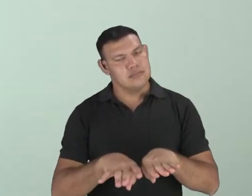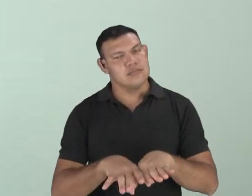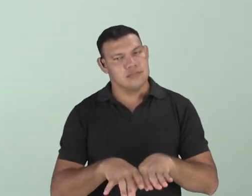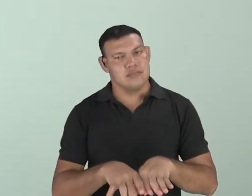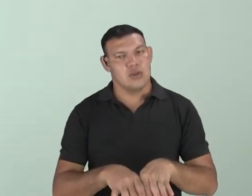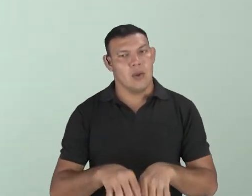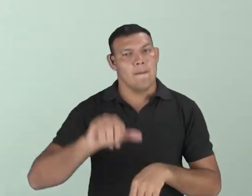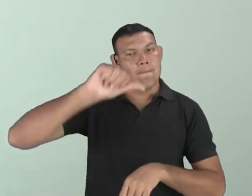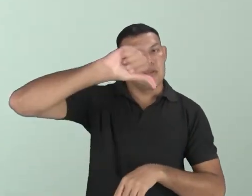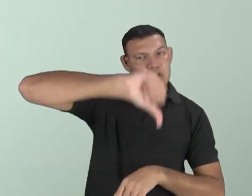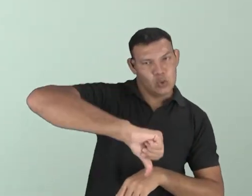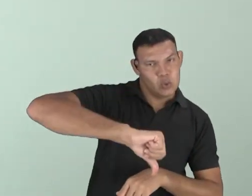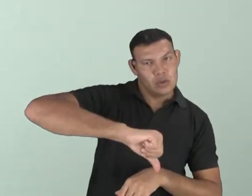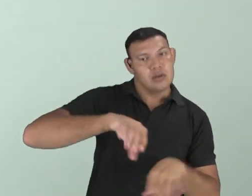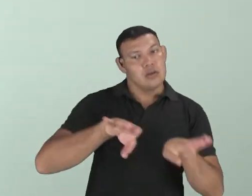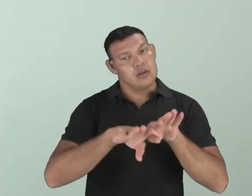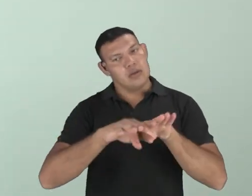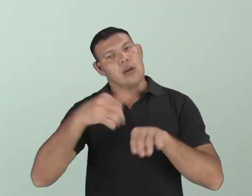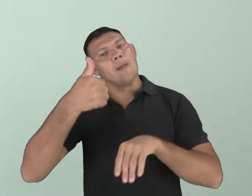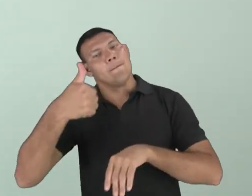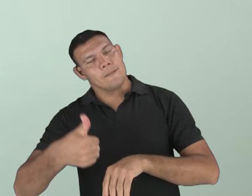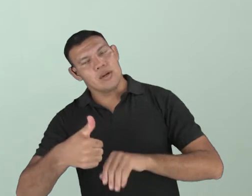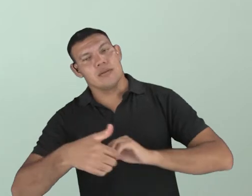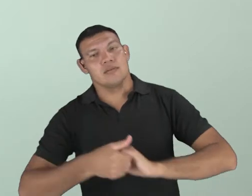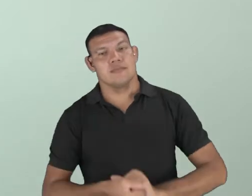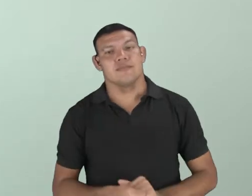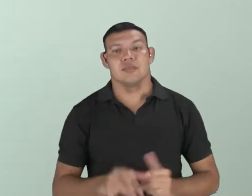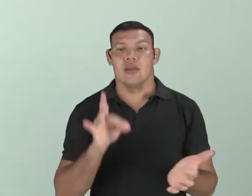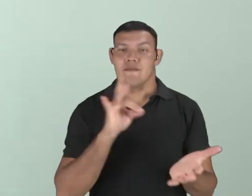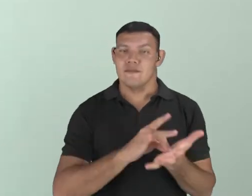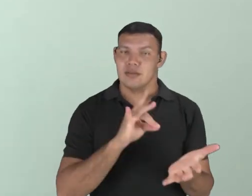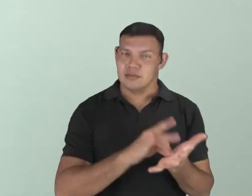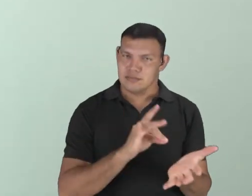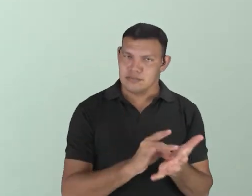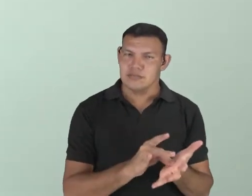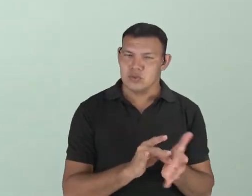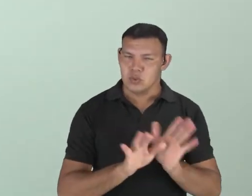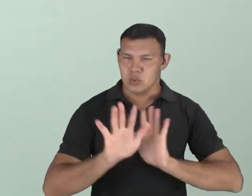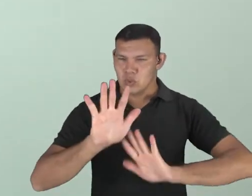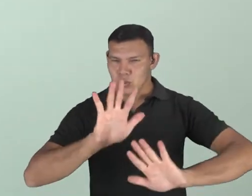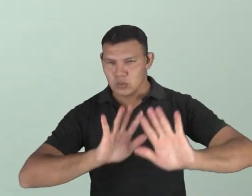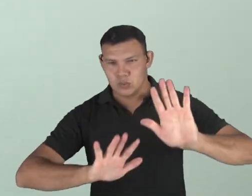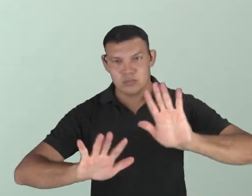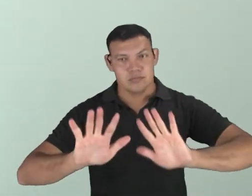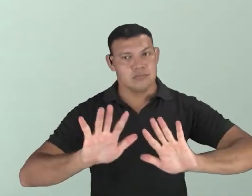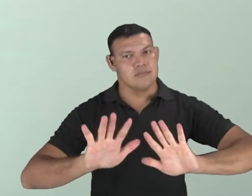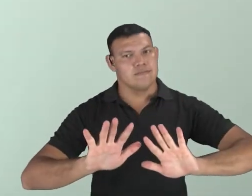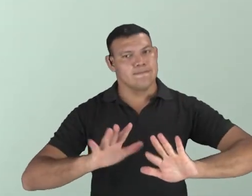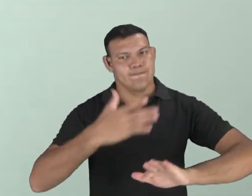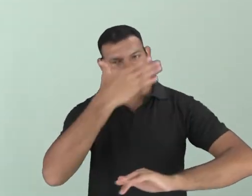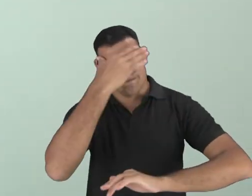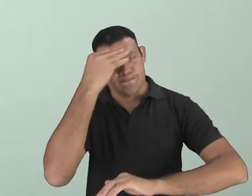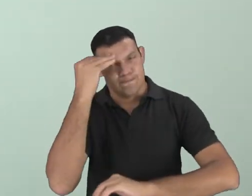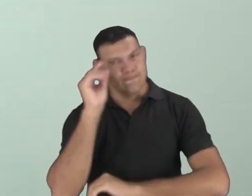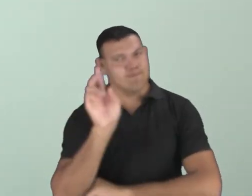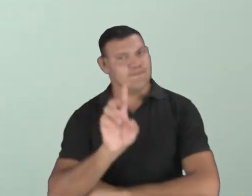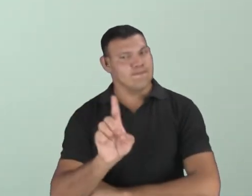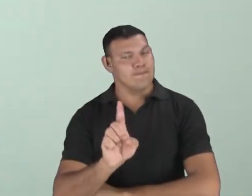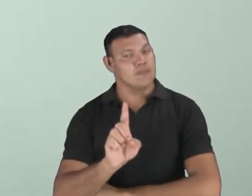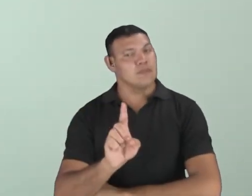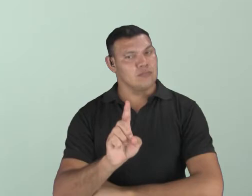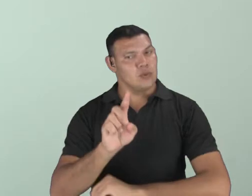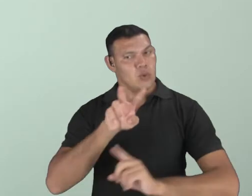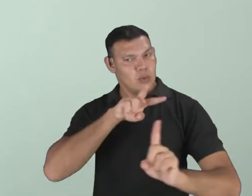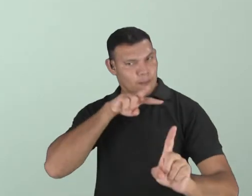negativo. Também tem seus pontos positivos, correto? De uma forma verdadeira e cautelosa, mas não se esqueça